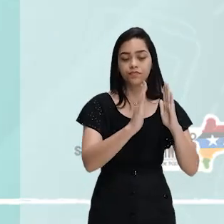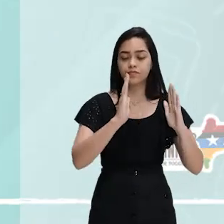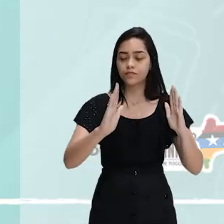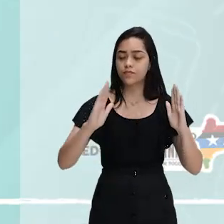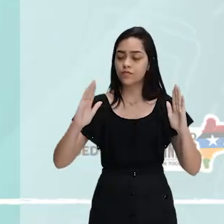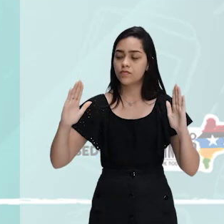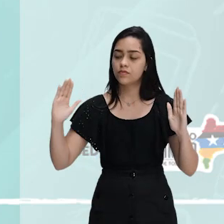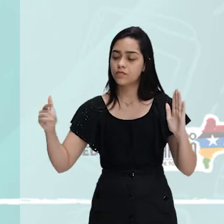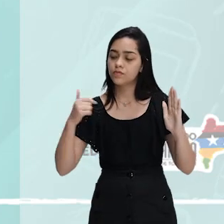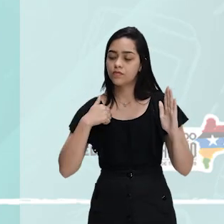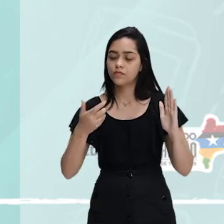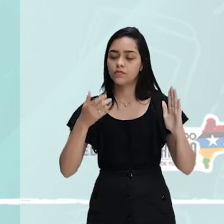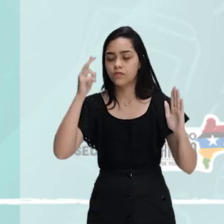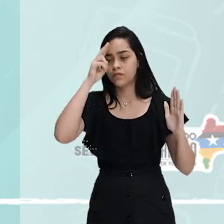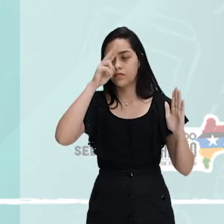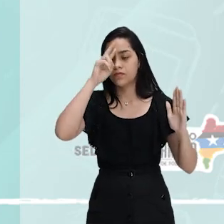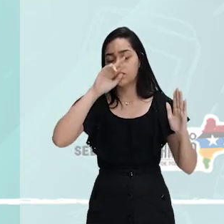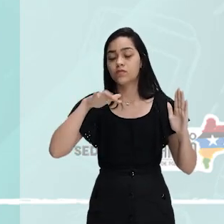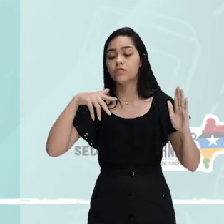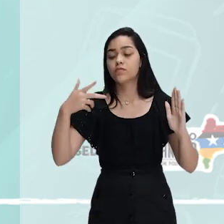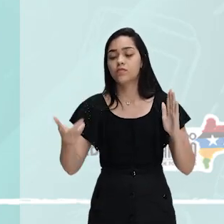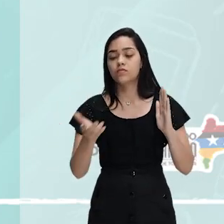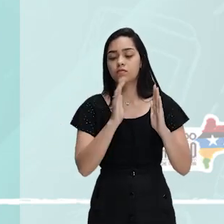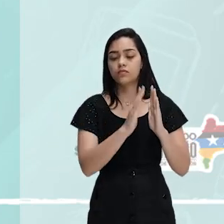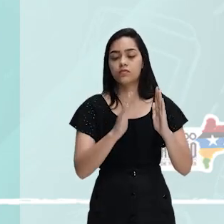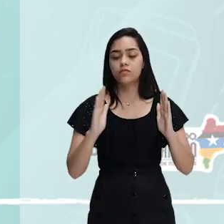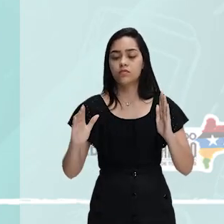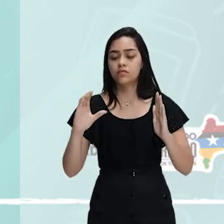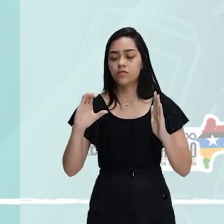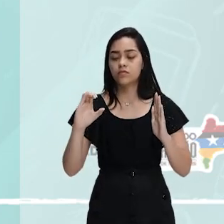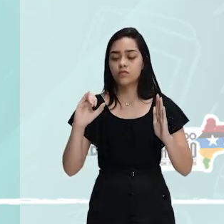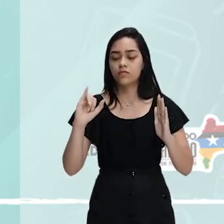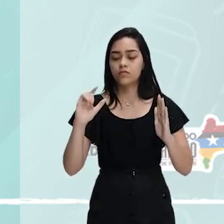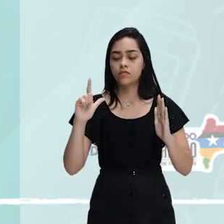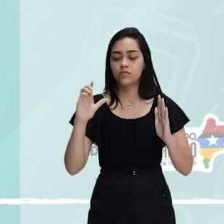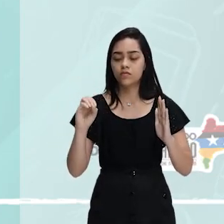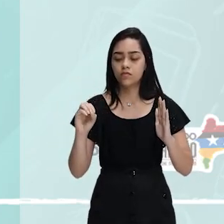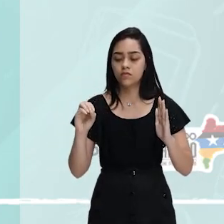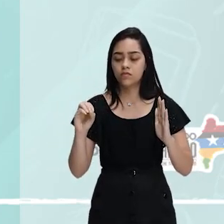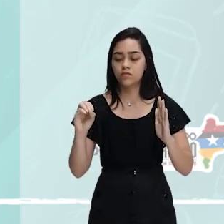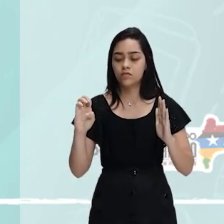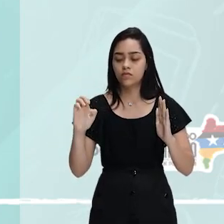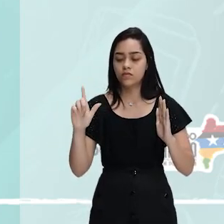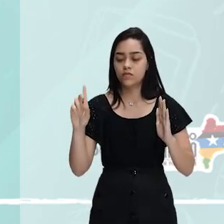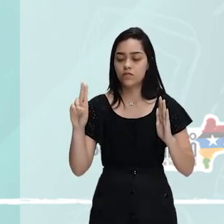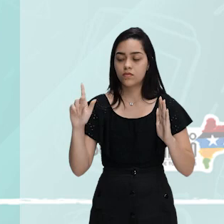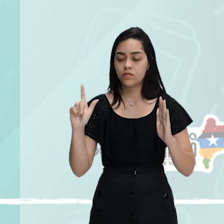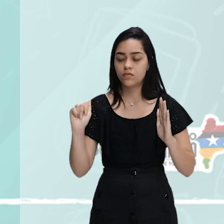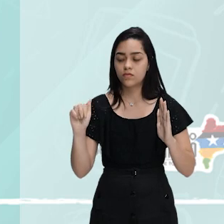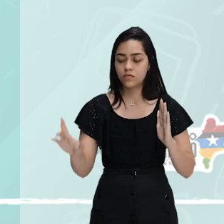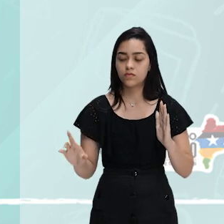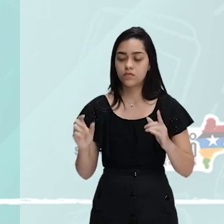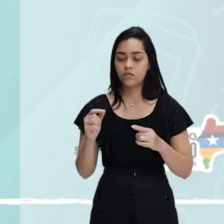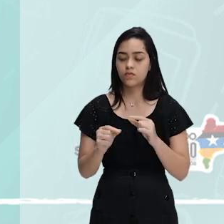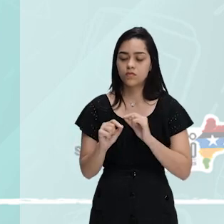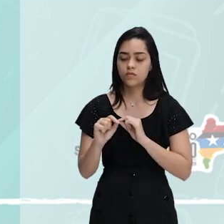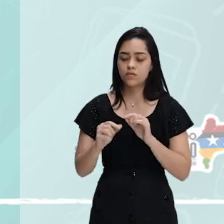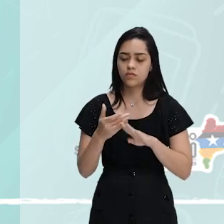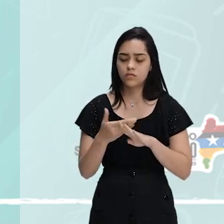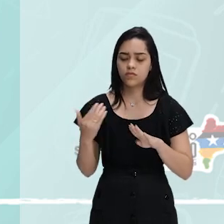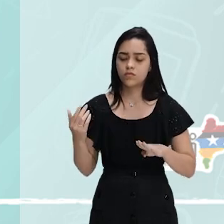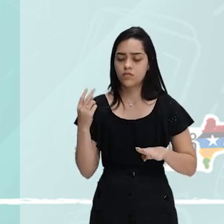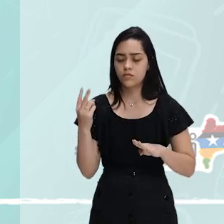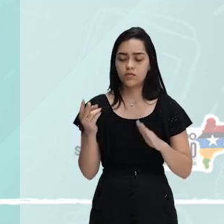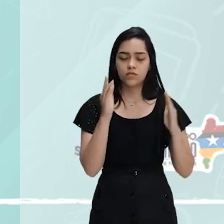ciclo, né? Quero relembrar com vocês quais são as fases do ciclo da célula. O ciclo celular ele é dividido em dois períodos.